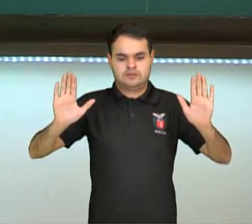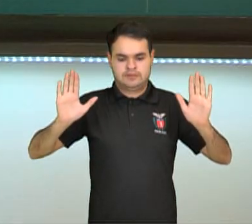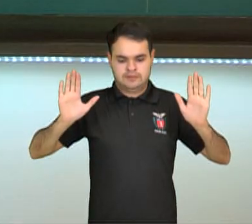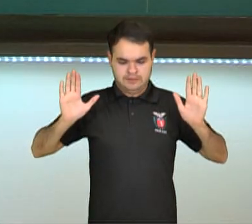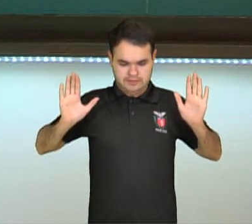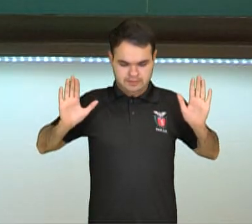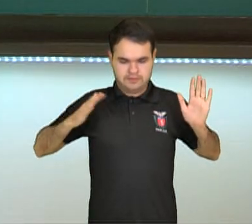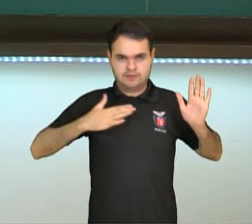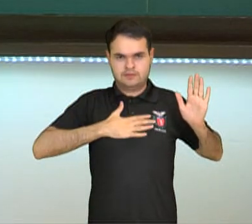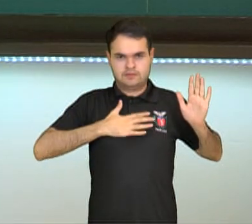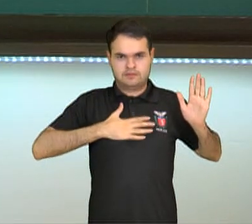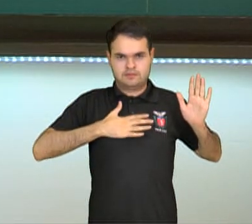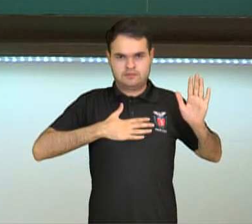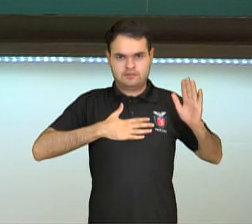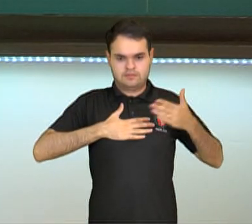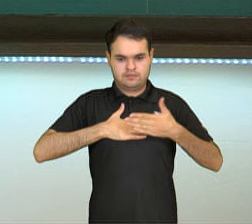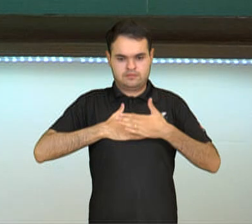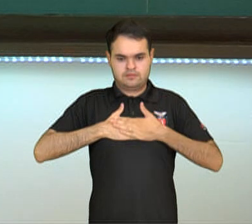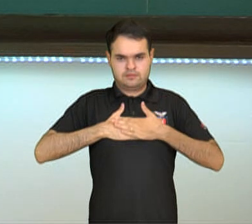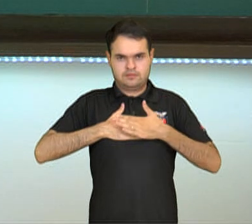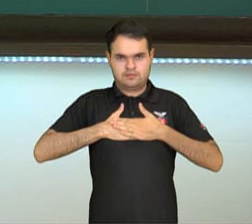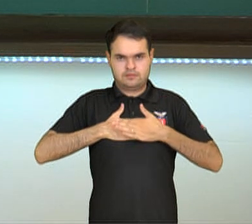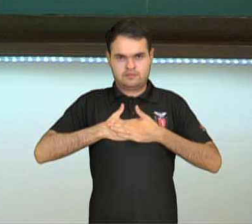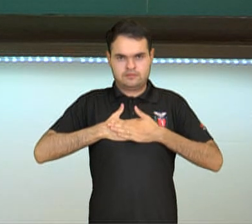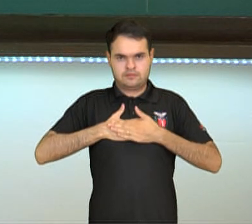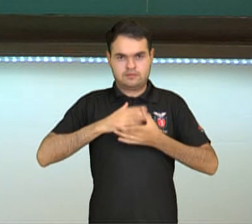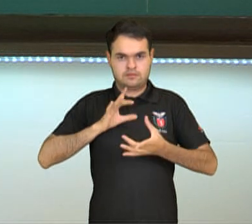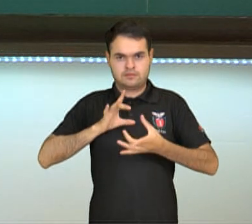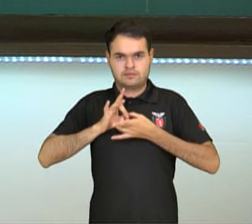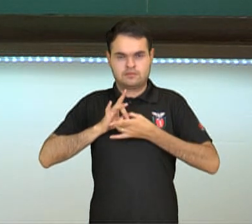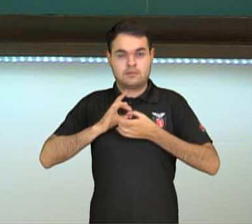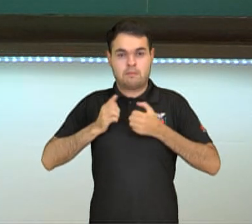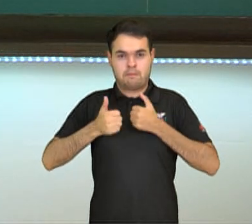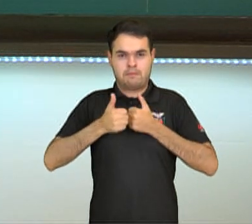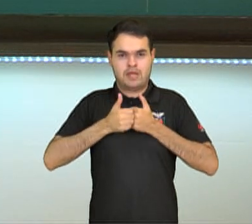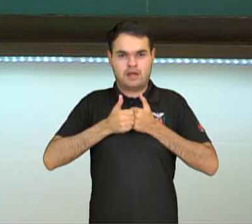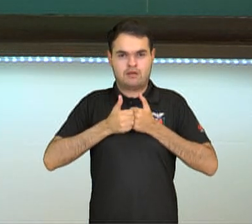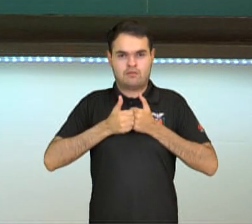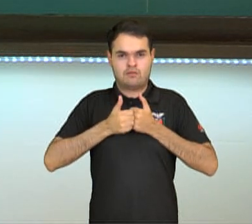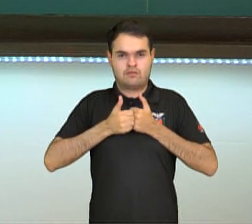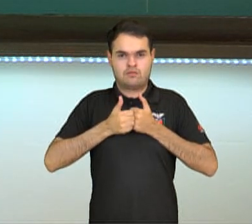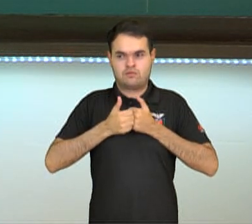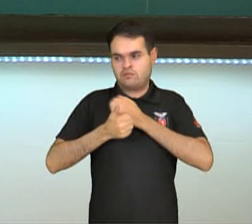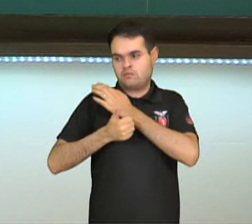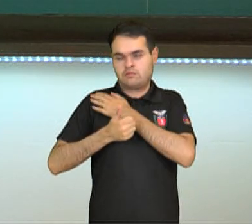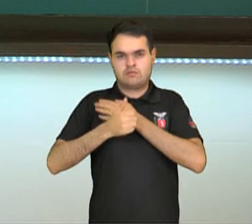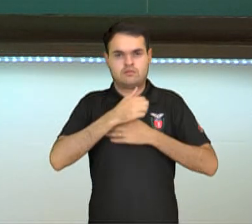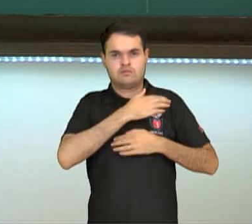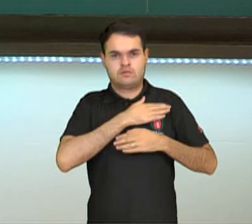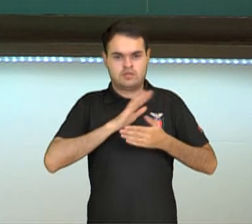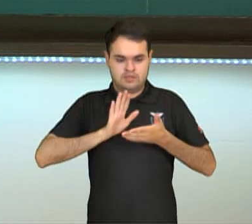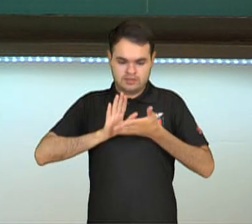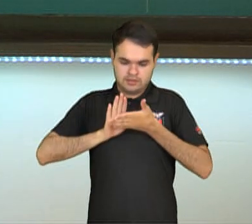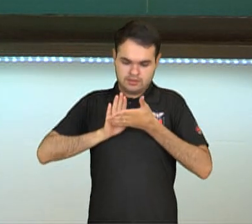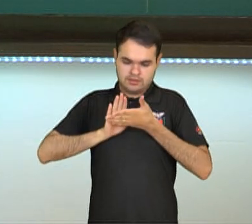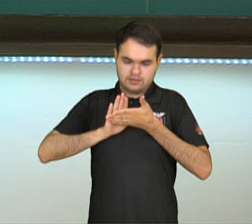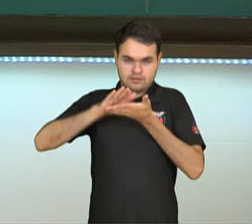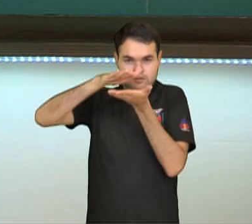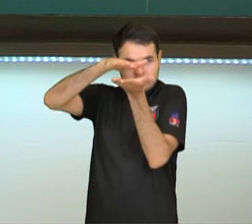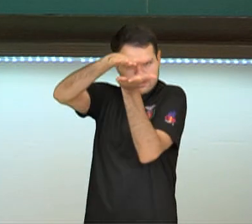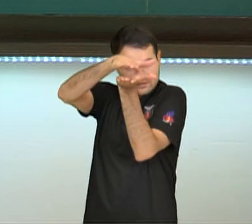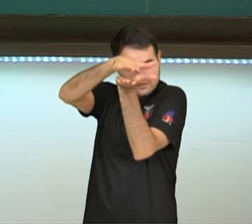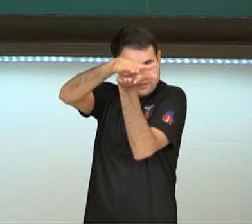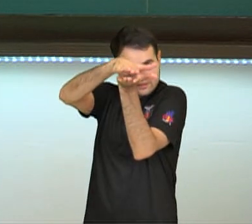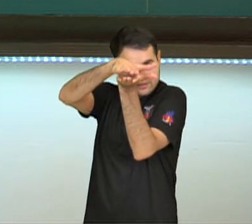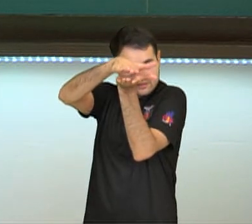vai descer o seu corpo até próximo do chão, sem apoiar o tronco no chão, e depois vai voltar, vai